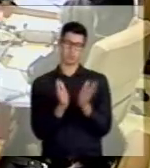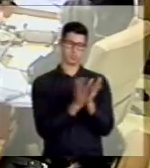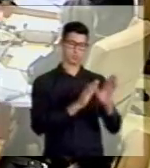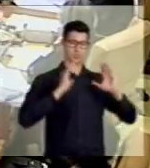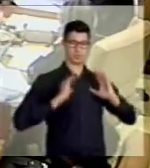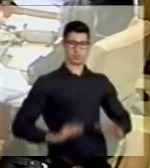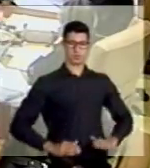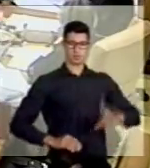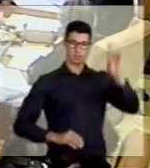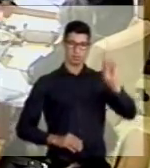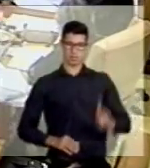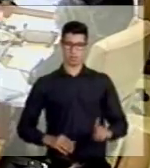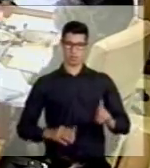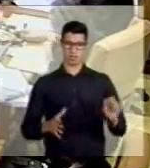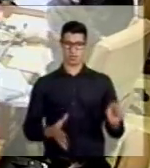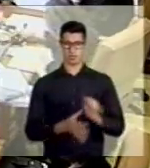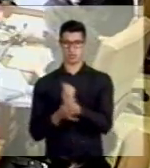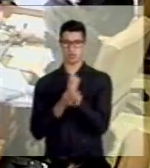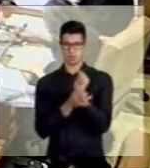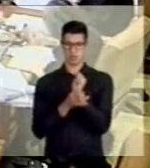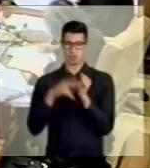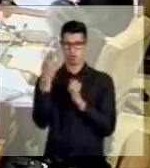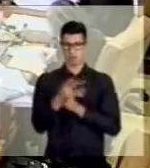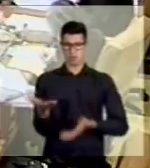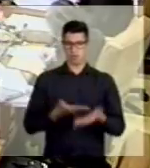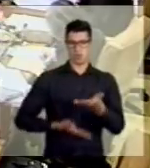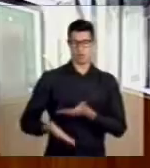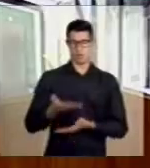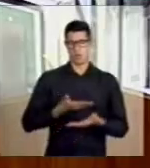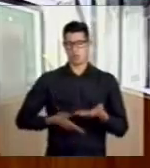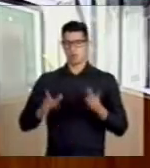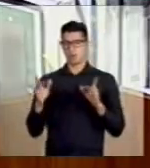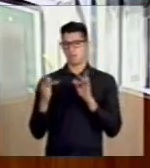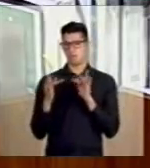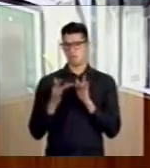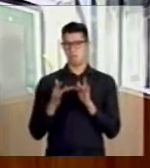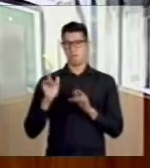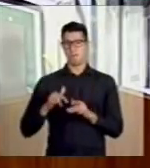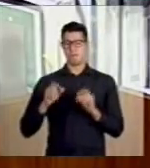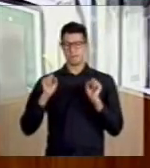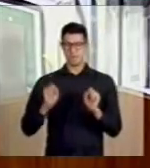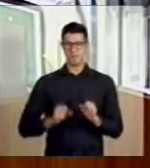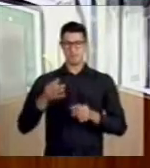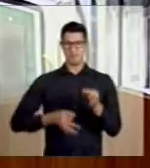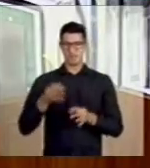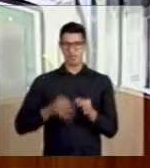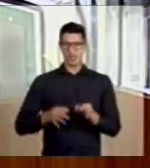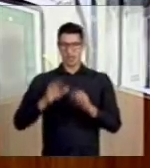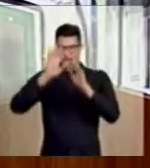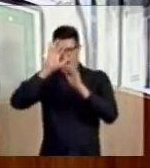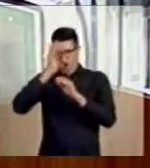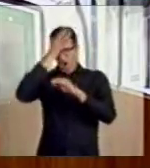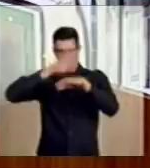cidadãos do direito à segurança em suas relações afetivas. Nesse passo, o Poder Judiciário assume sua mais